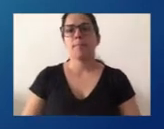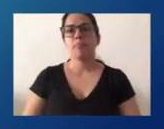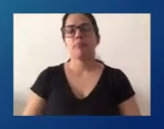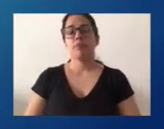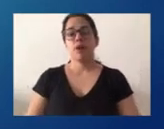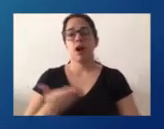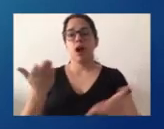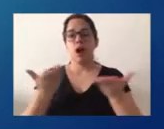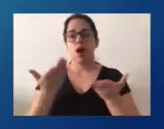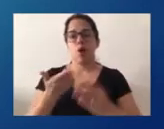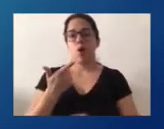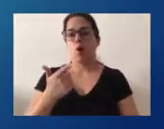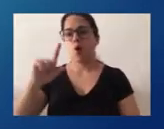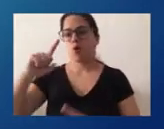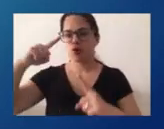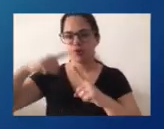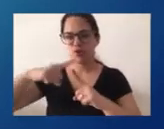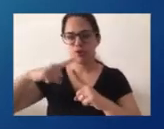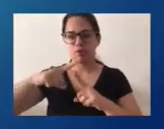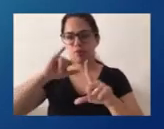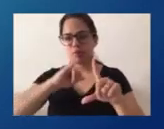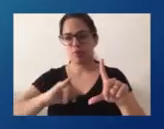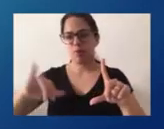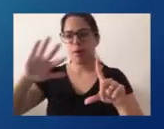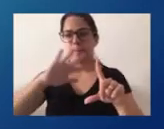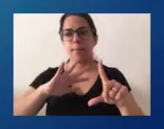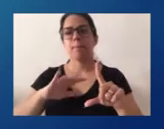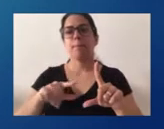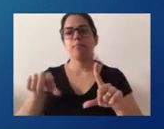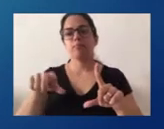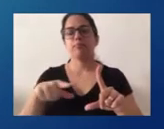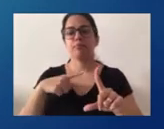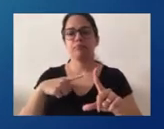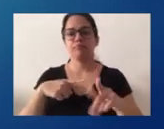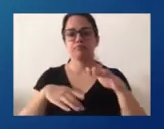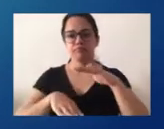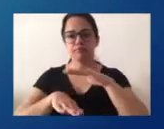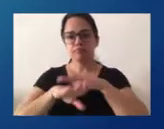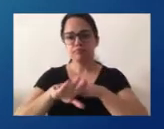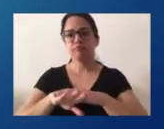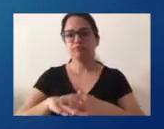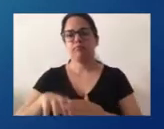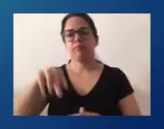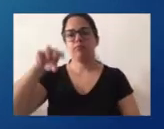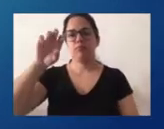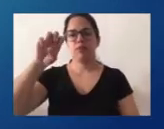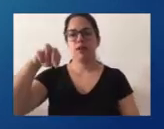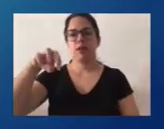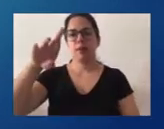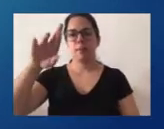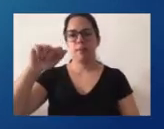Aqui a gente vê uma outra imagem, tá? Que é a câmara fria do Banco Genético de Germoplasma Vegetal da Embrapa Recursos